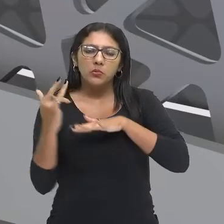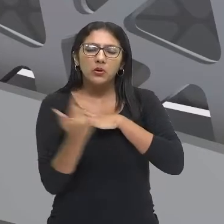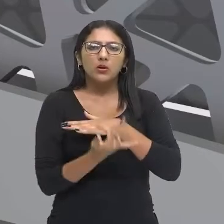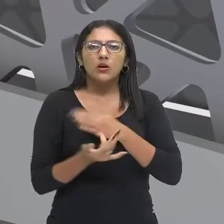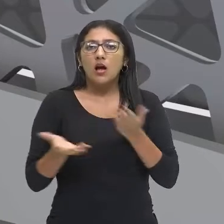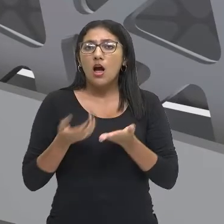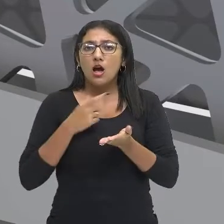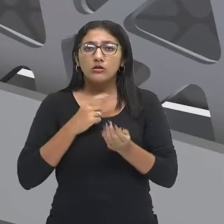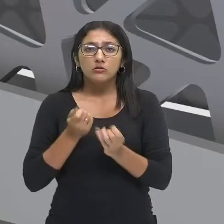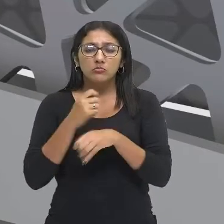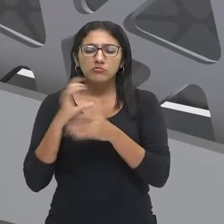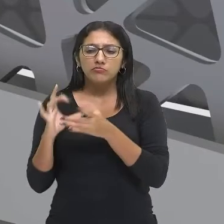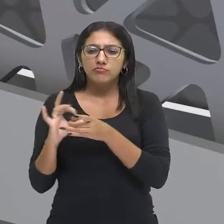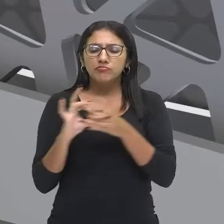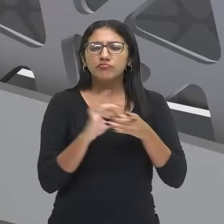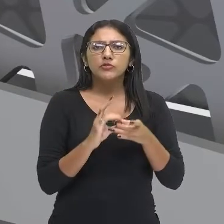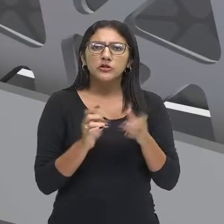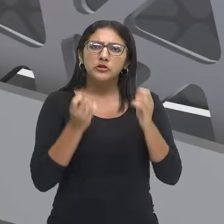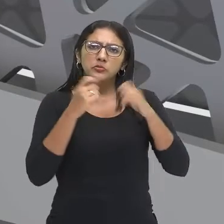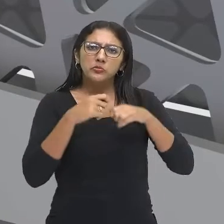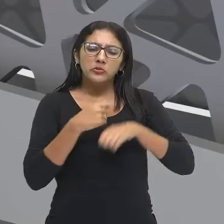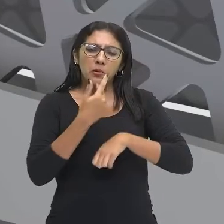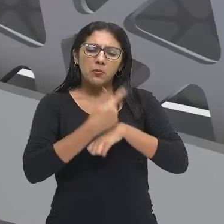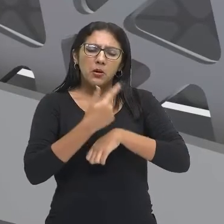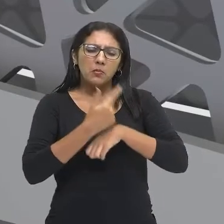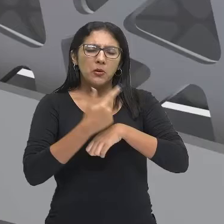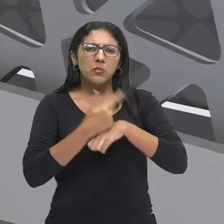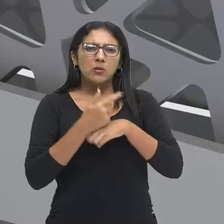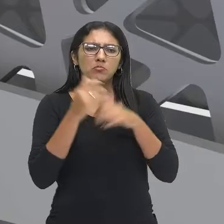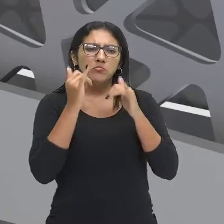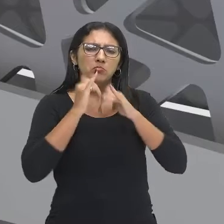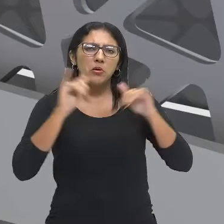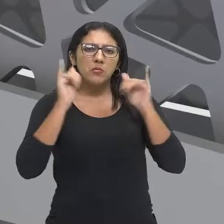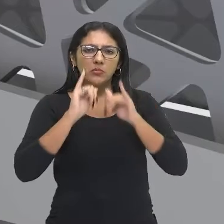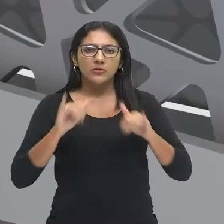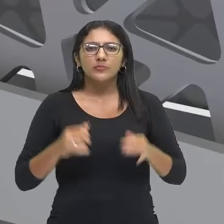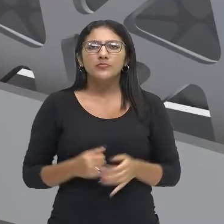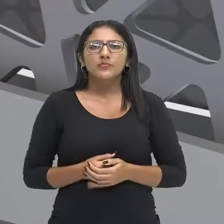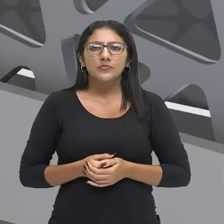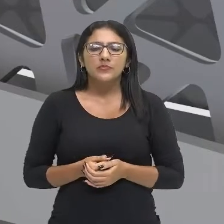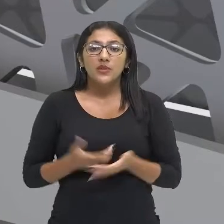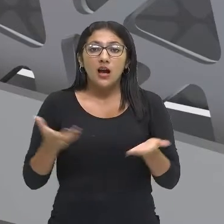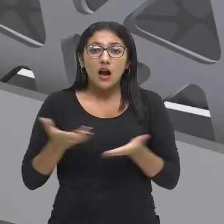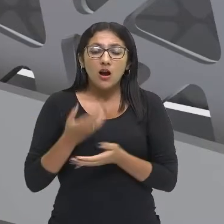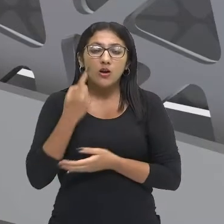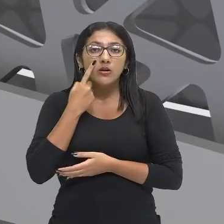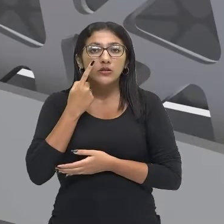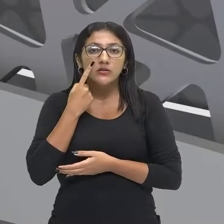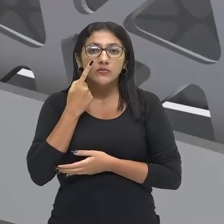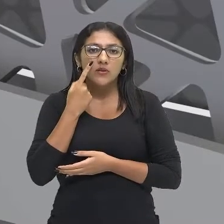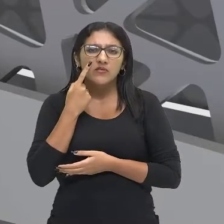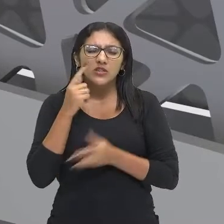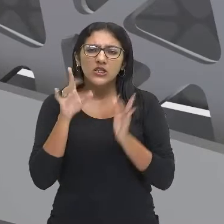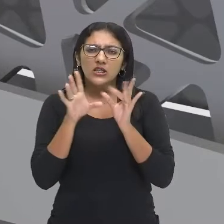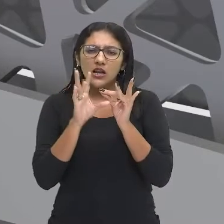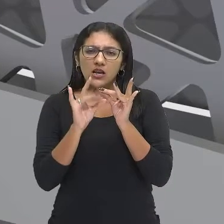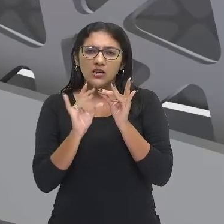para produzir conteúdos para a internet. Então agora nós vamos ver com um pouco mais de